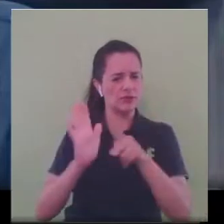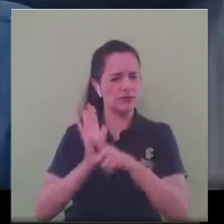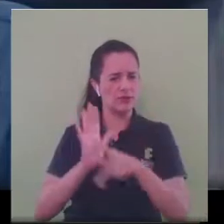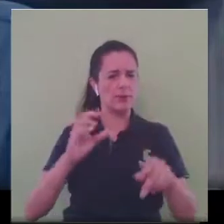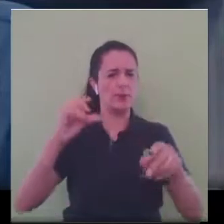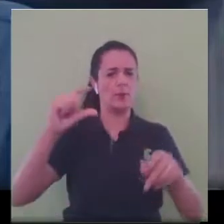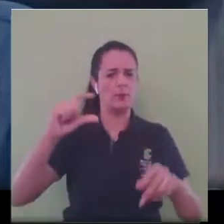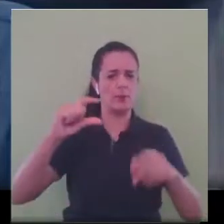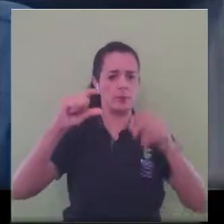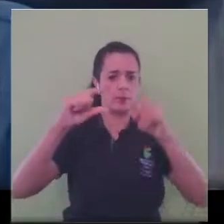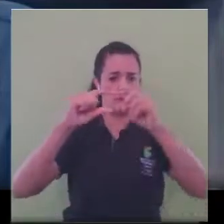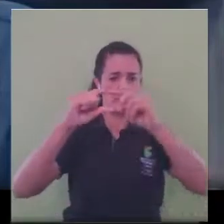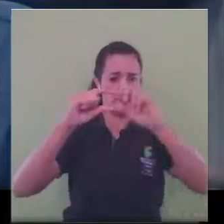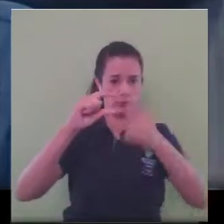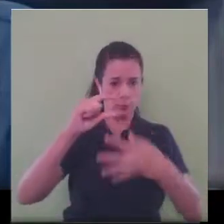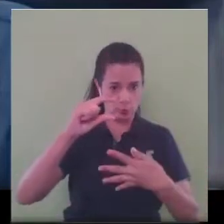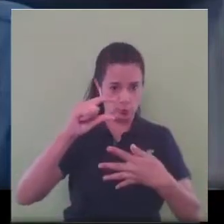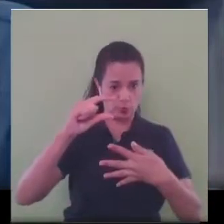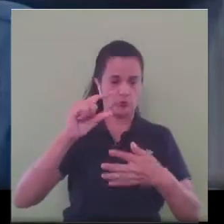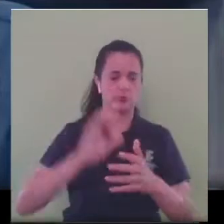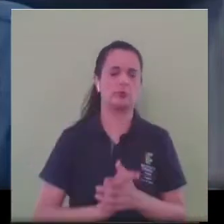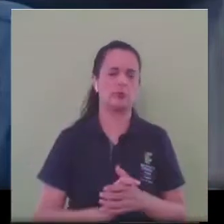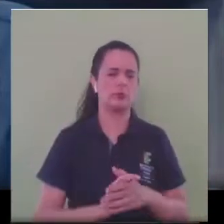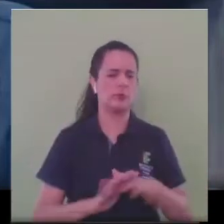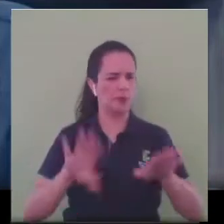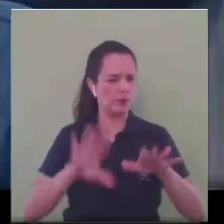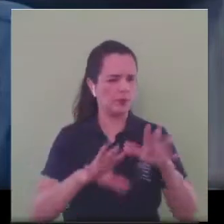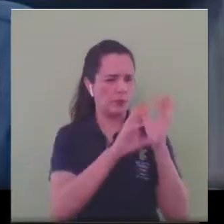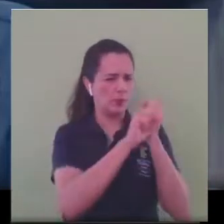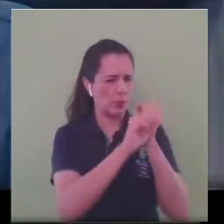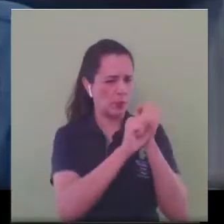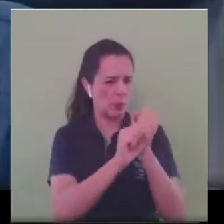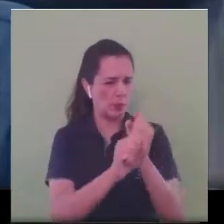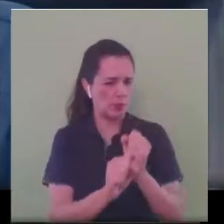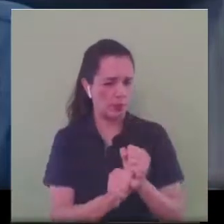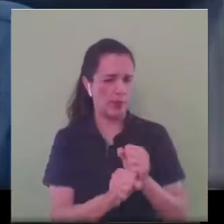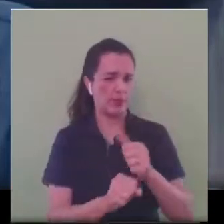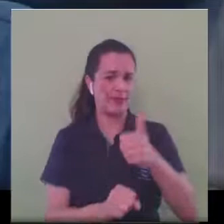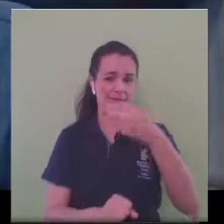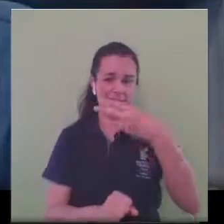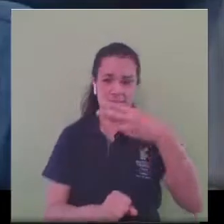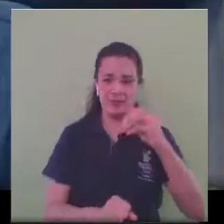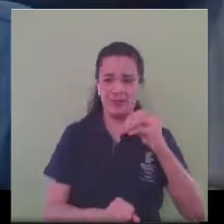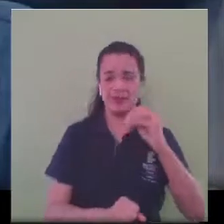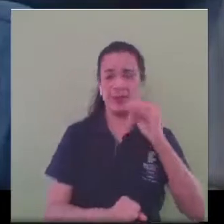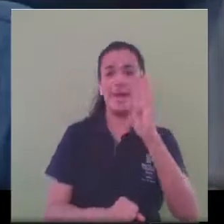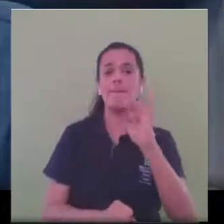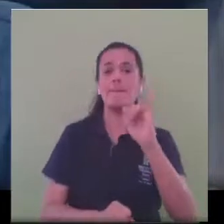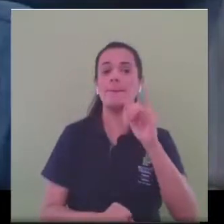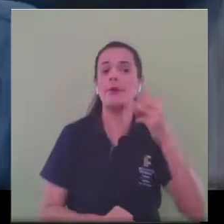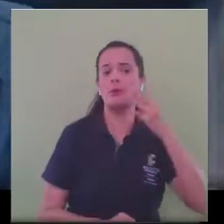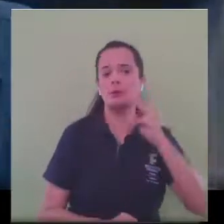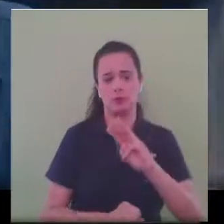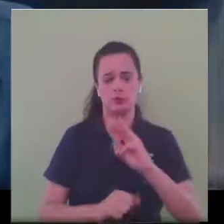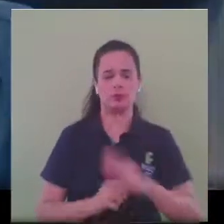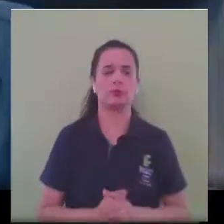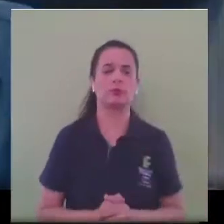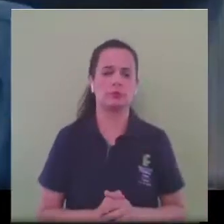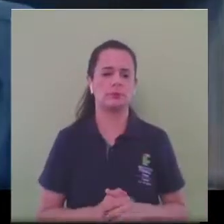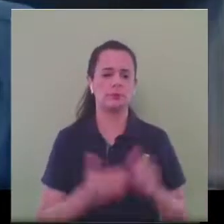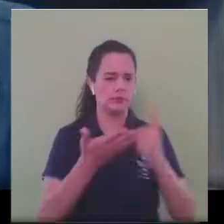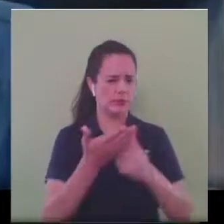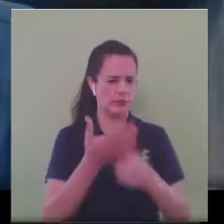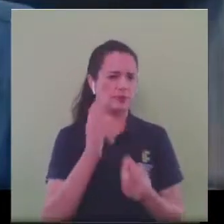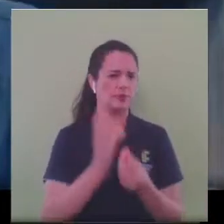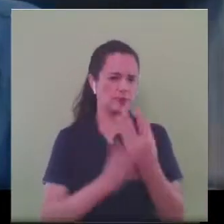Então, 130 bilhões de livros. Evidentemente que muitos aí são antigos, né, da antiguidade, da Idade